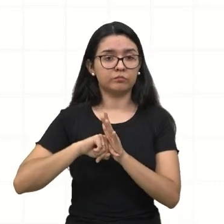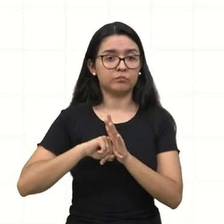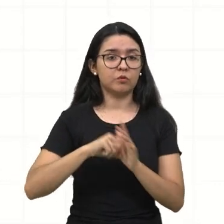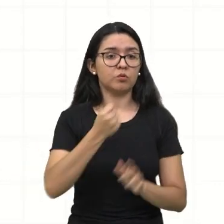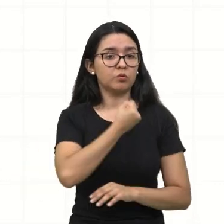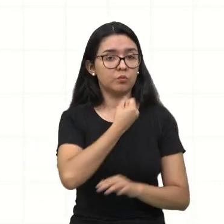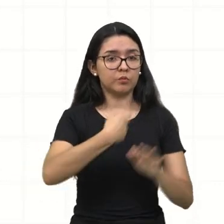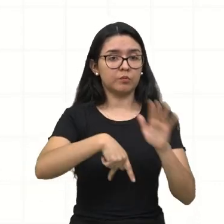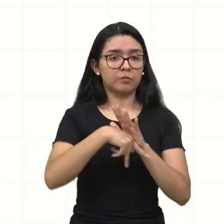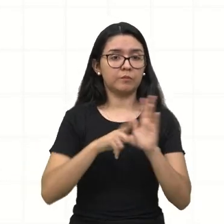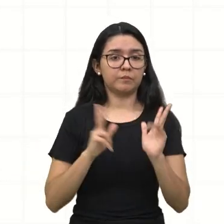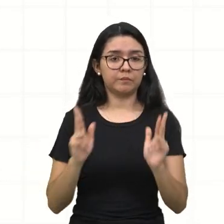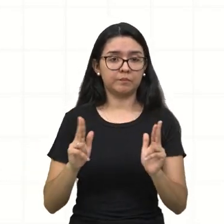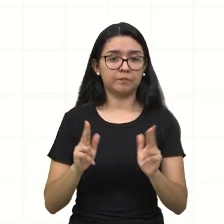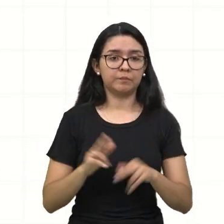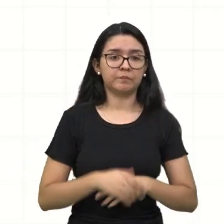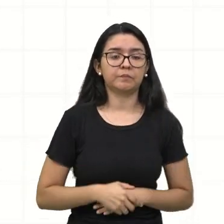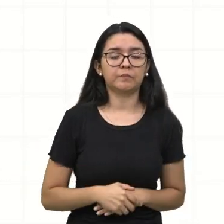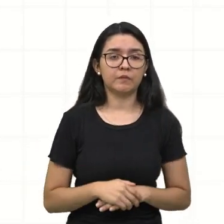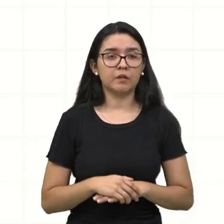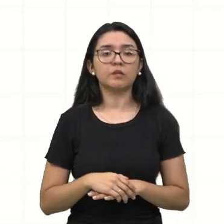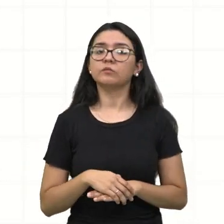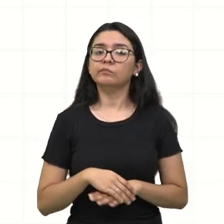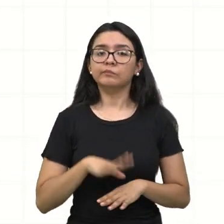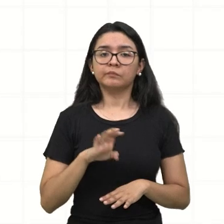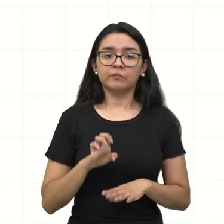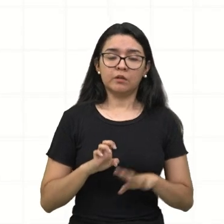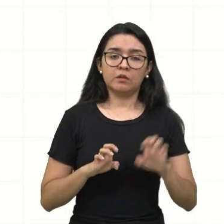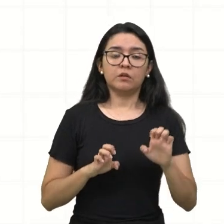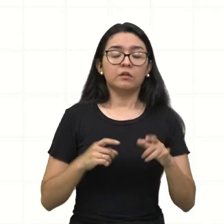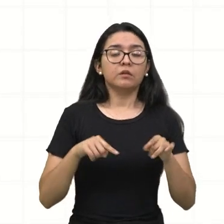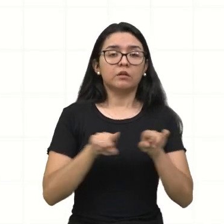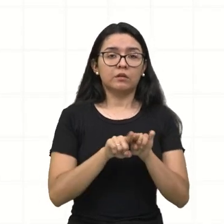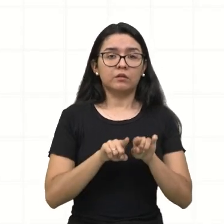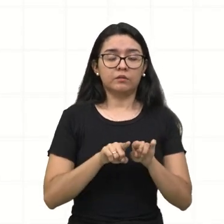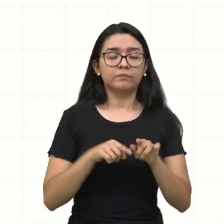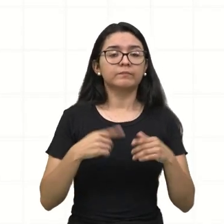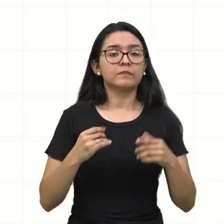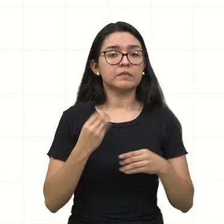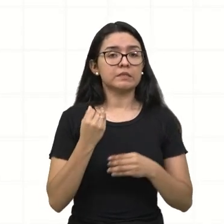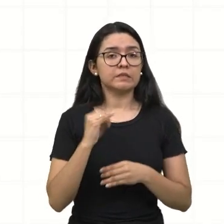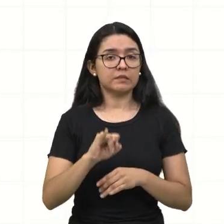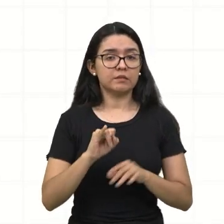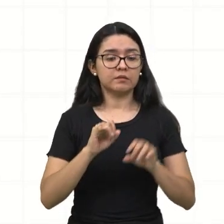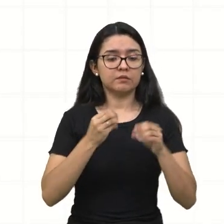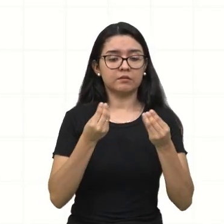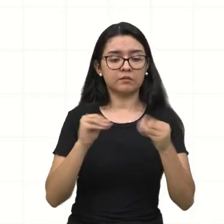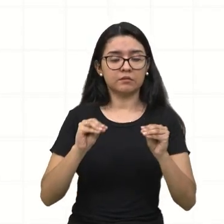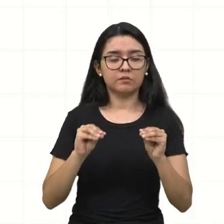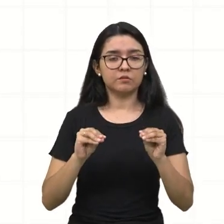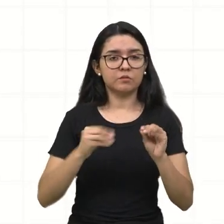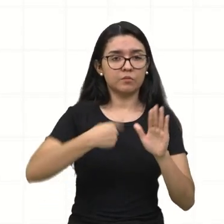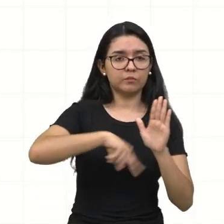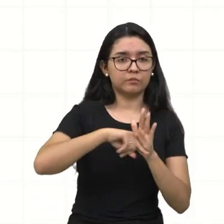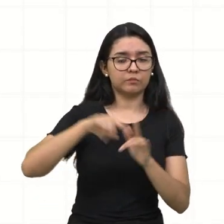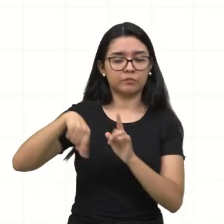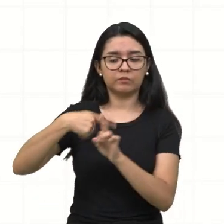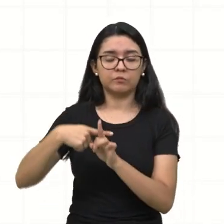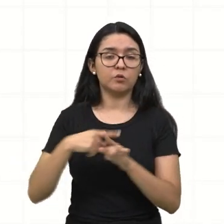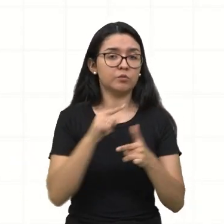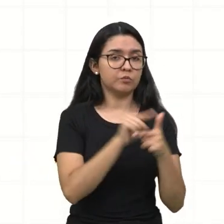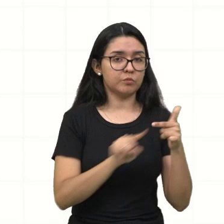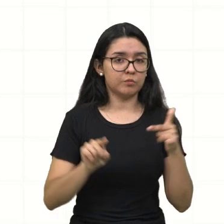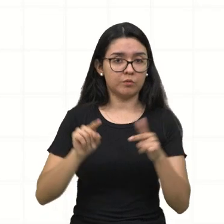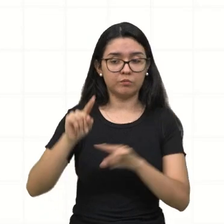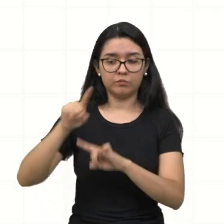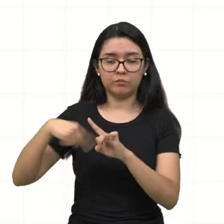da igualdade, primeiro membro à esquerda, segundo membro à direita, se nós adicionarmos ou subtrairmos, multiplicarmos ou dividirmos